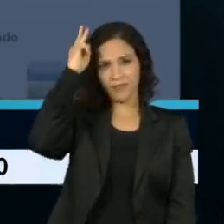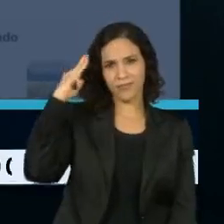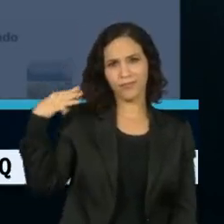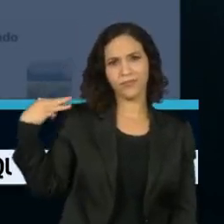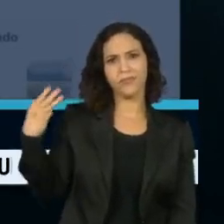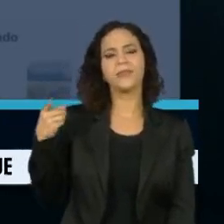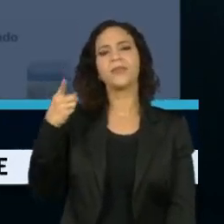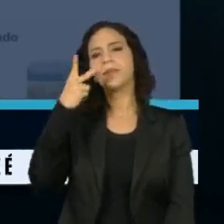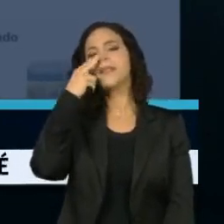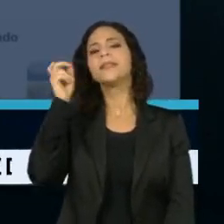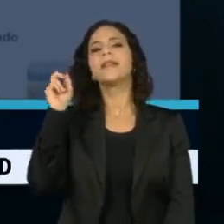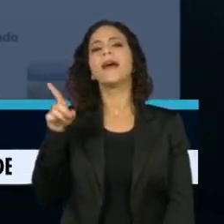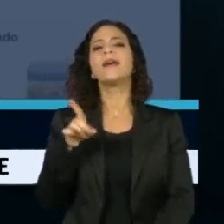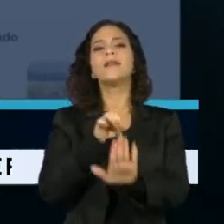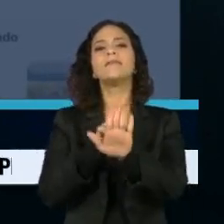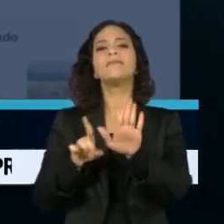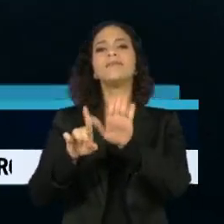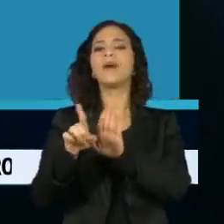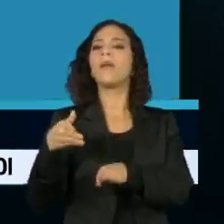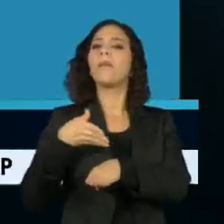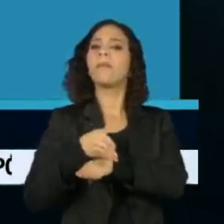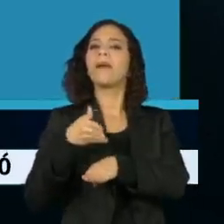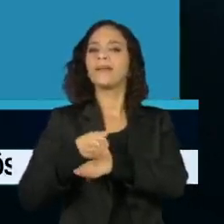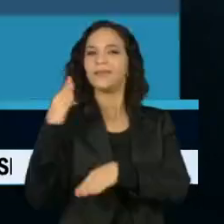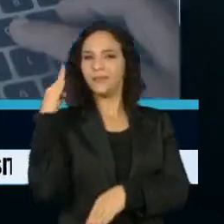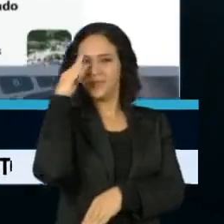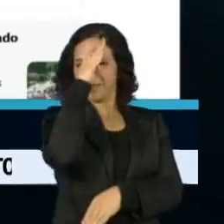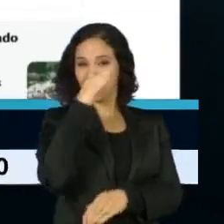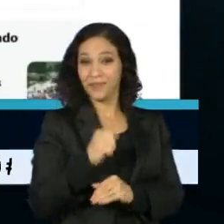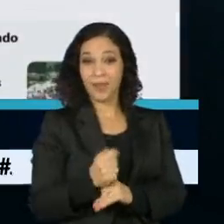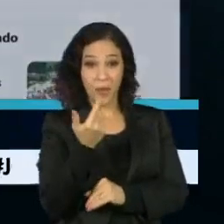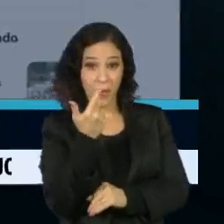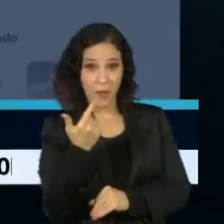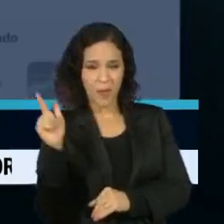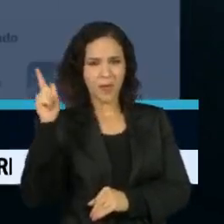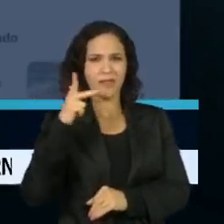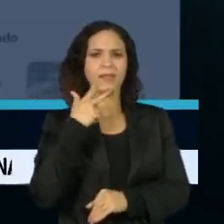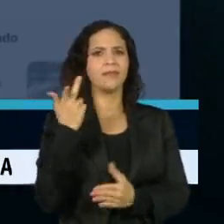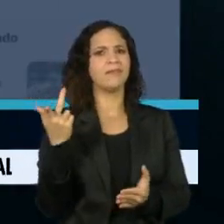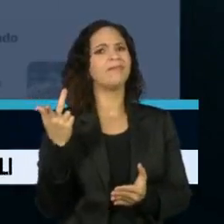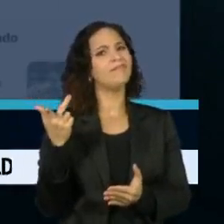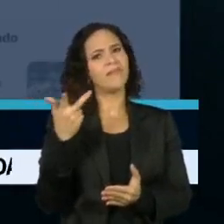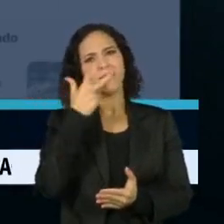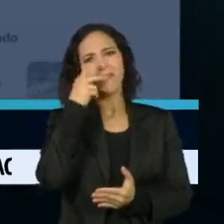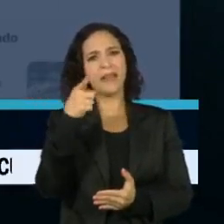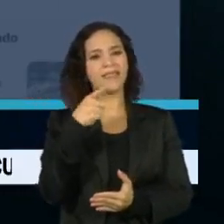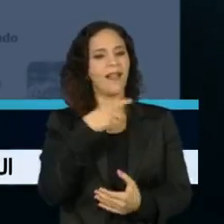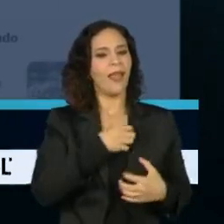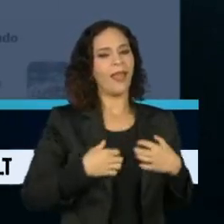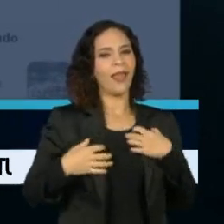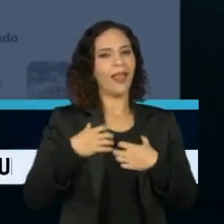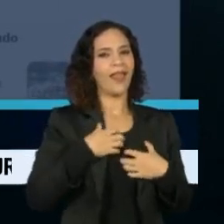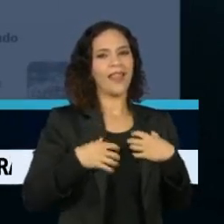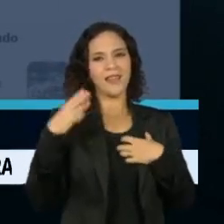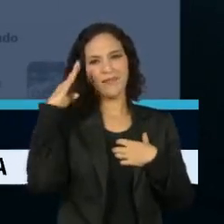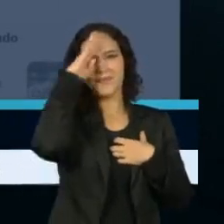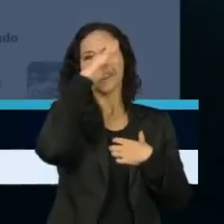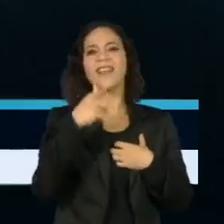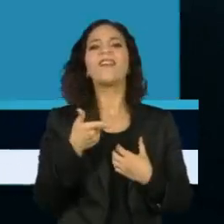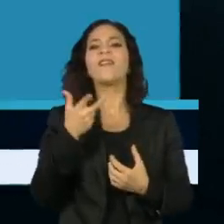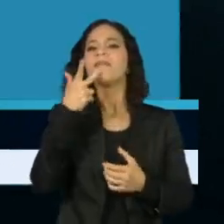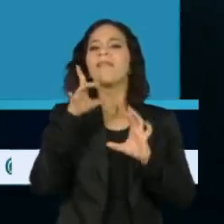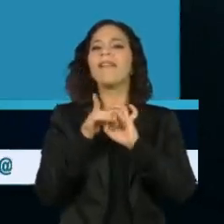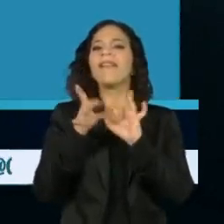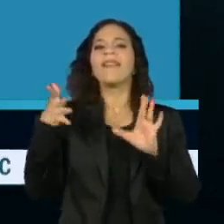com participação de Jair Bolsonaro. Outro destacou o profundo e visível desconforto de Bolsonaro no